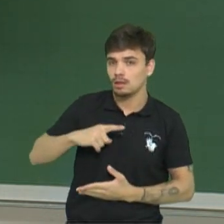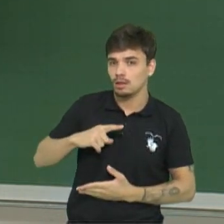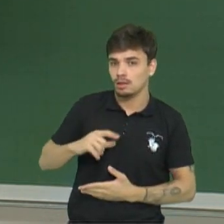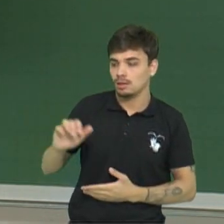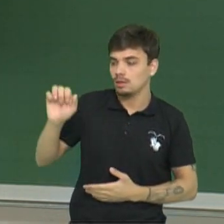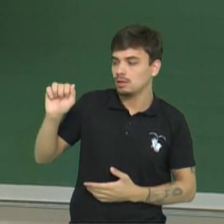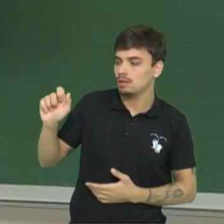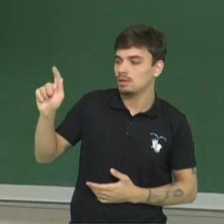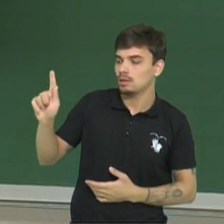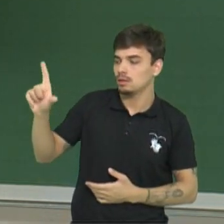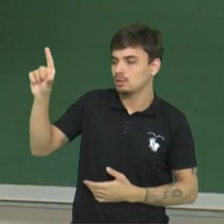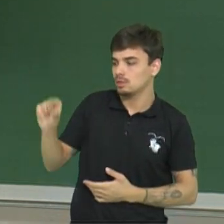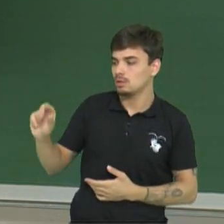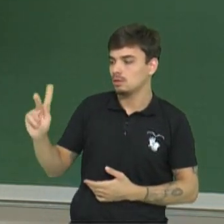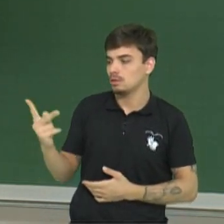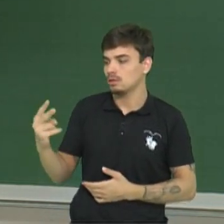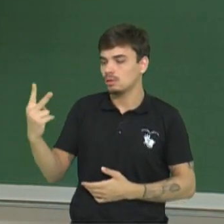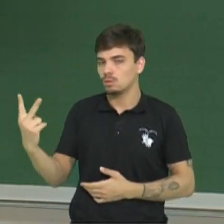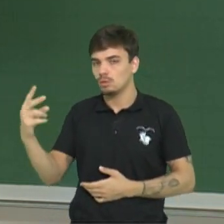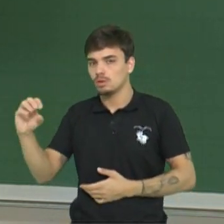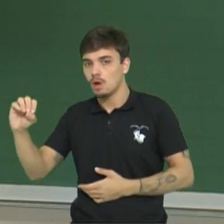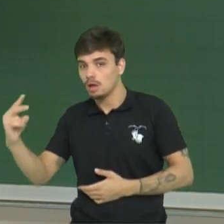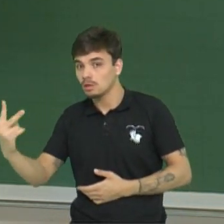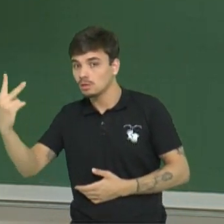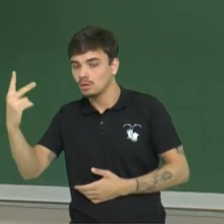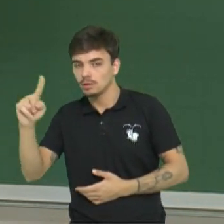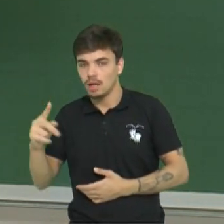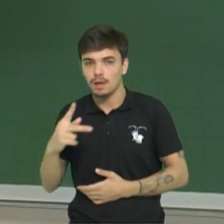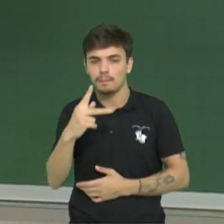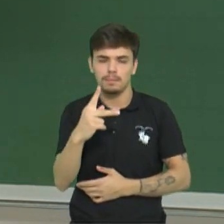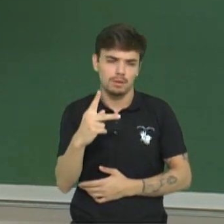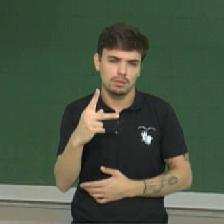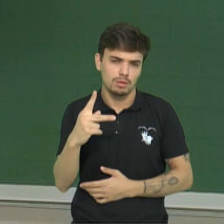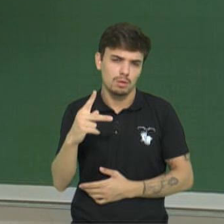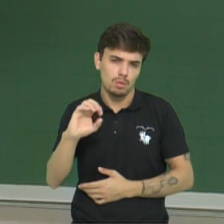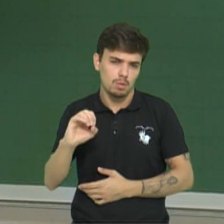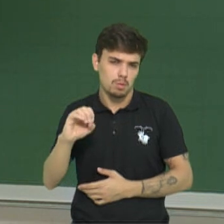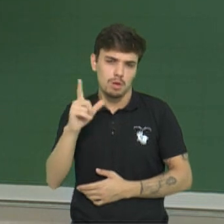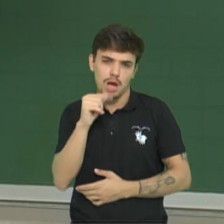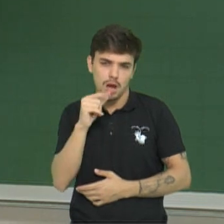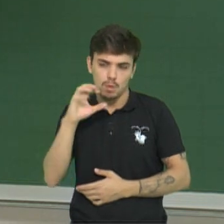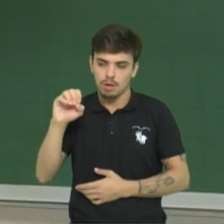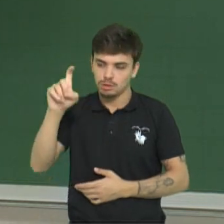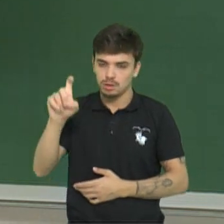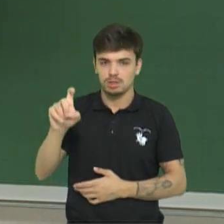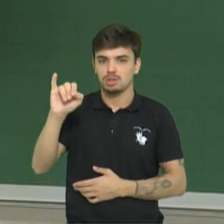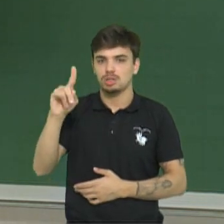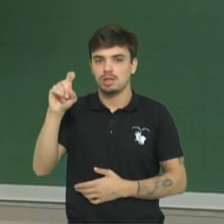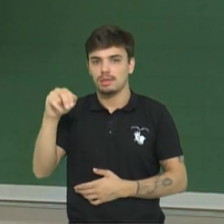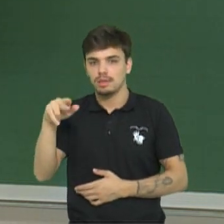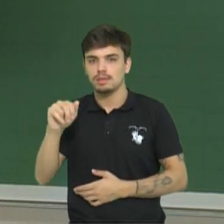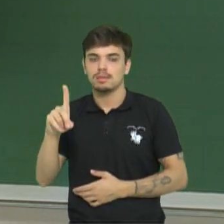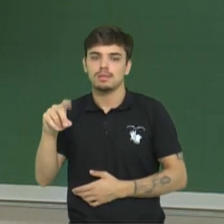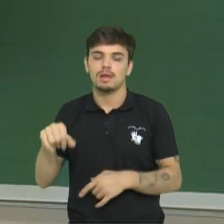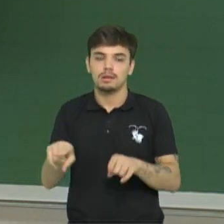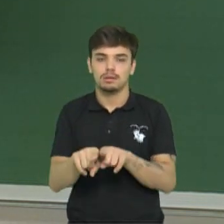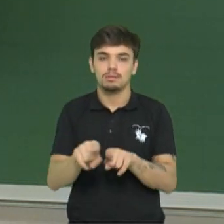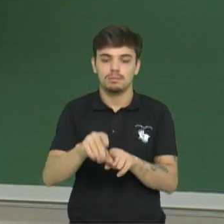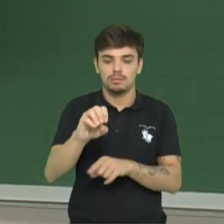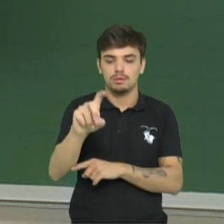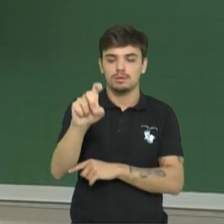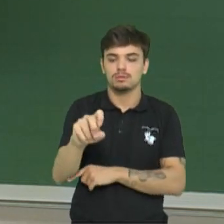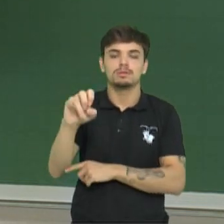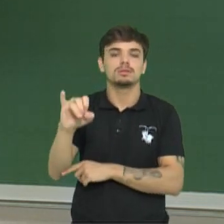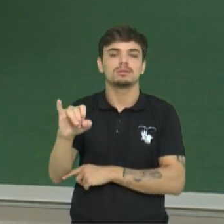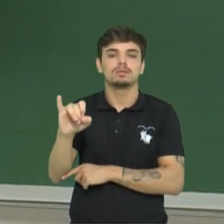agente redutor aqui, o H2O2, que é o peróxido de hidrogênio ou água oxigenada, ok? O oxigênio